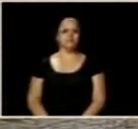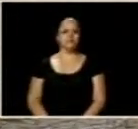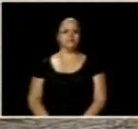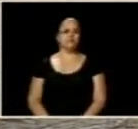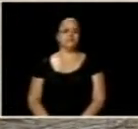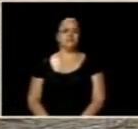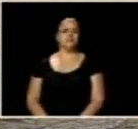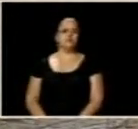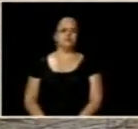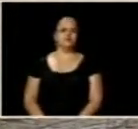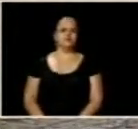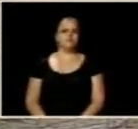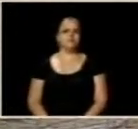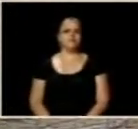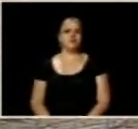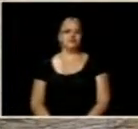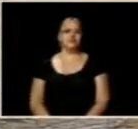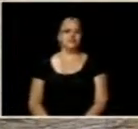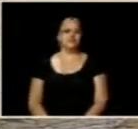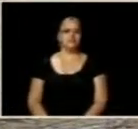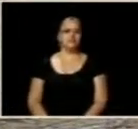Próximo vereador inscrito, vereador Digão.